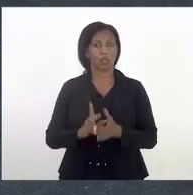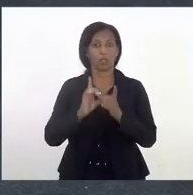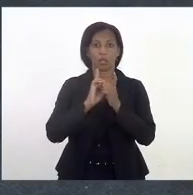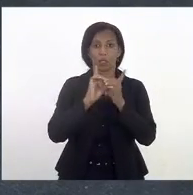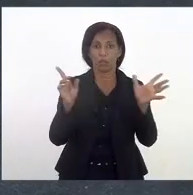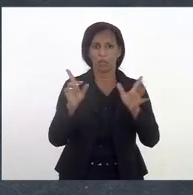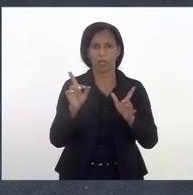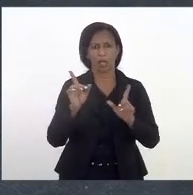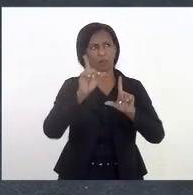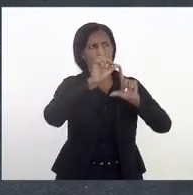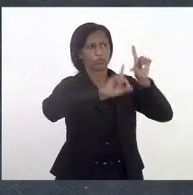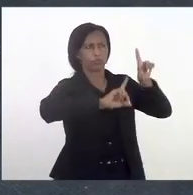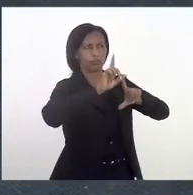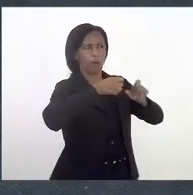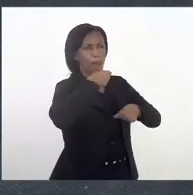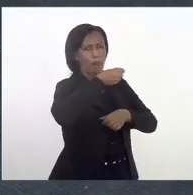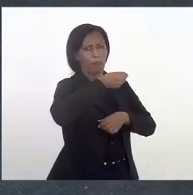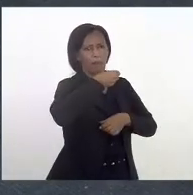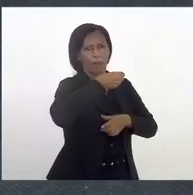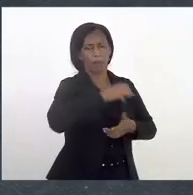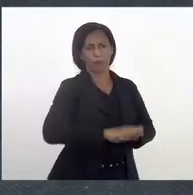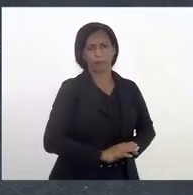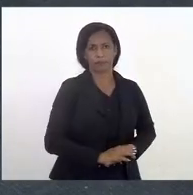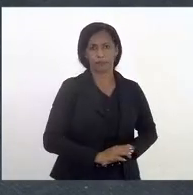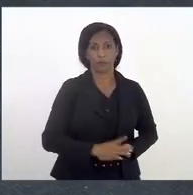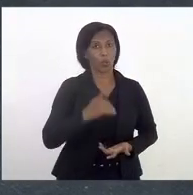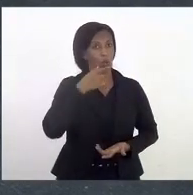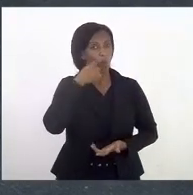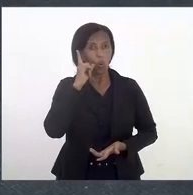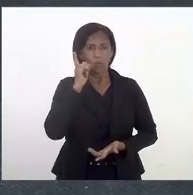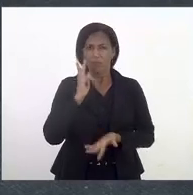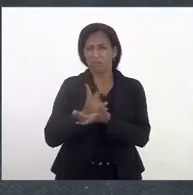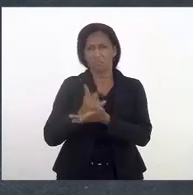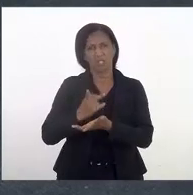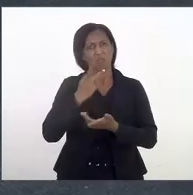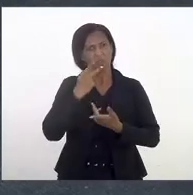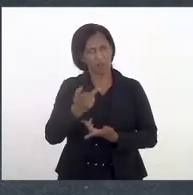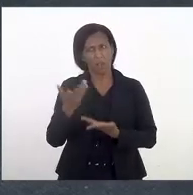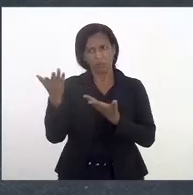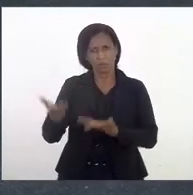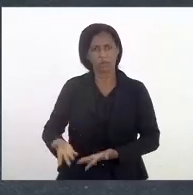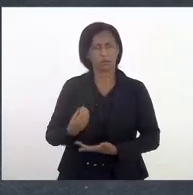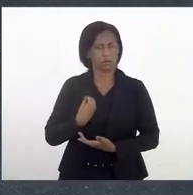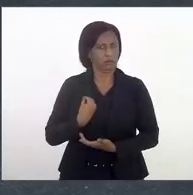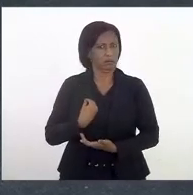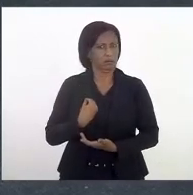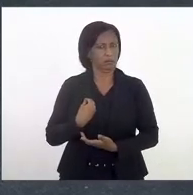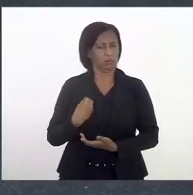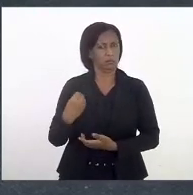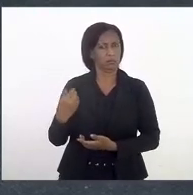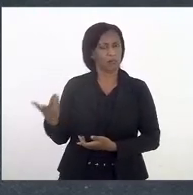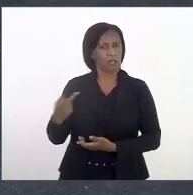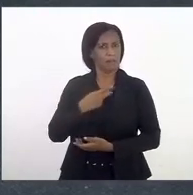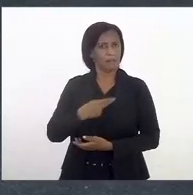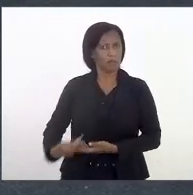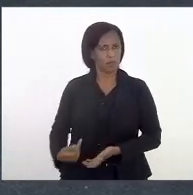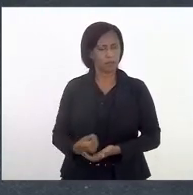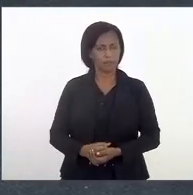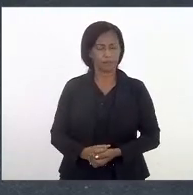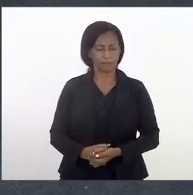da liberdade de imprensa Ontem mesmo eu dizia aqui e vossa excelência para presidindo que é